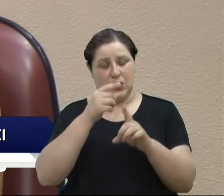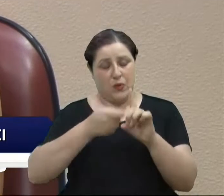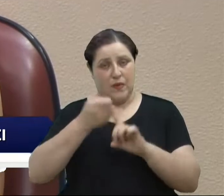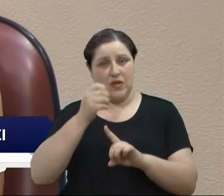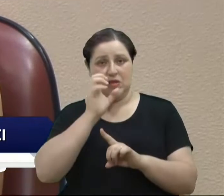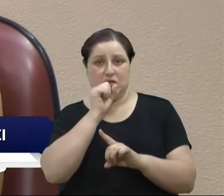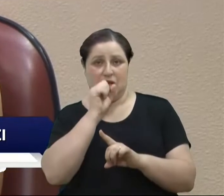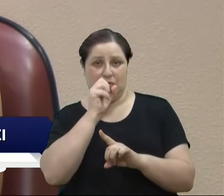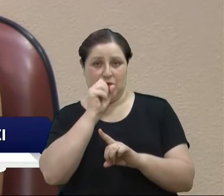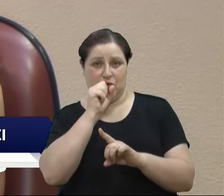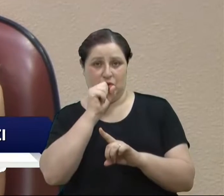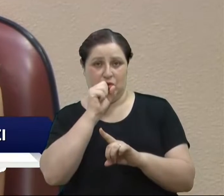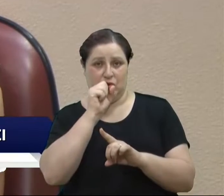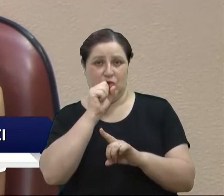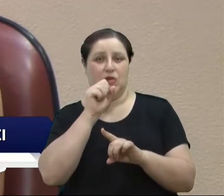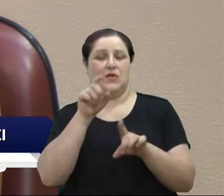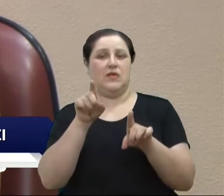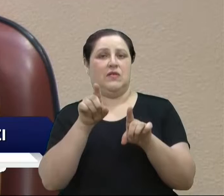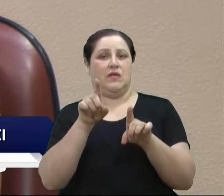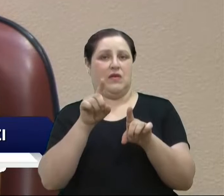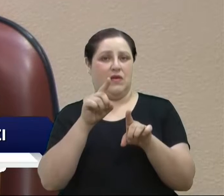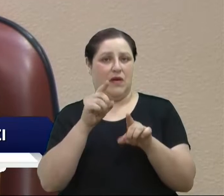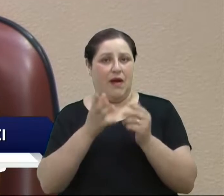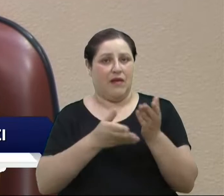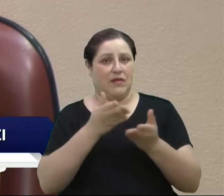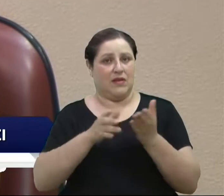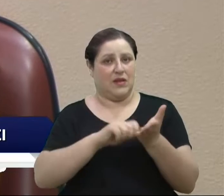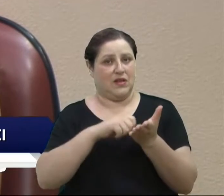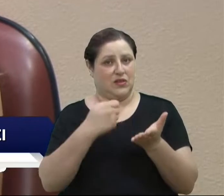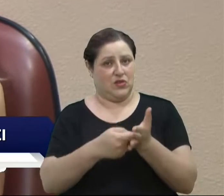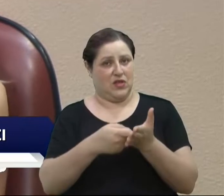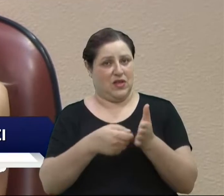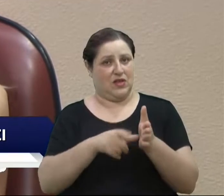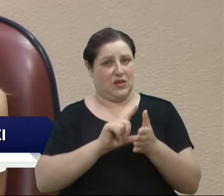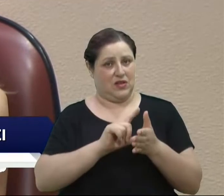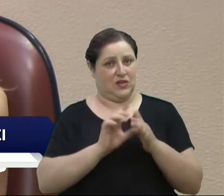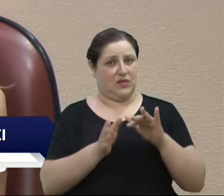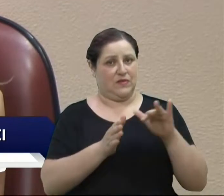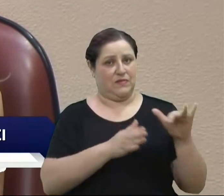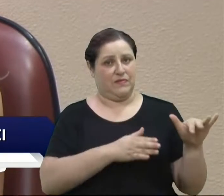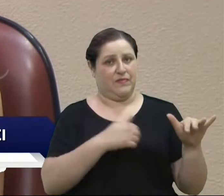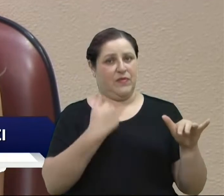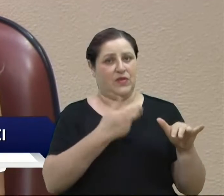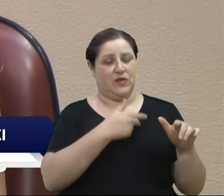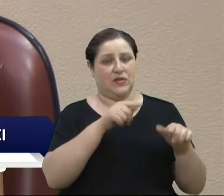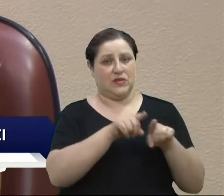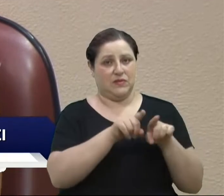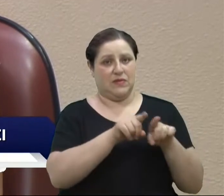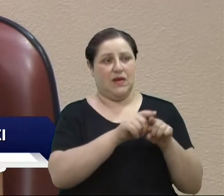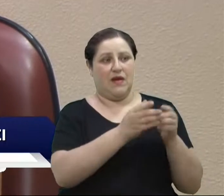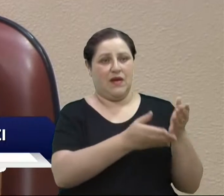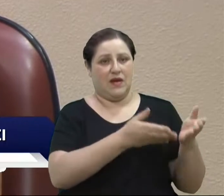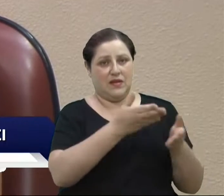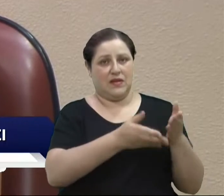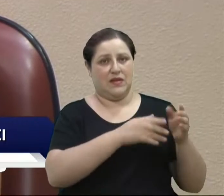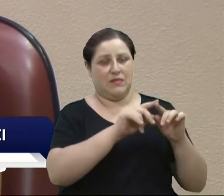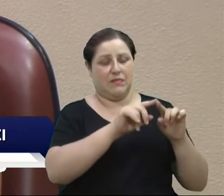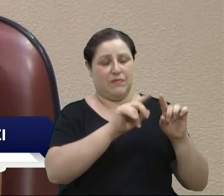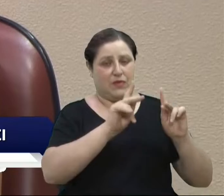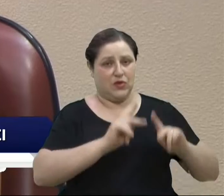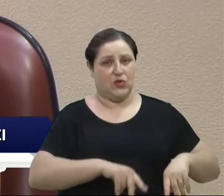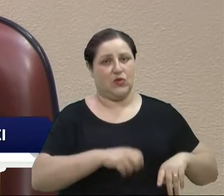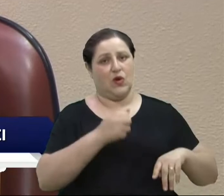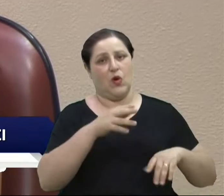fortemente na contratação, seja ela emergencial ou seja ela através de concurso. Em